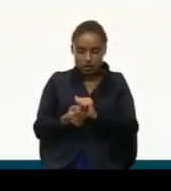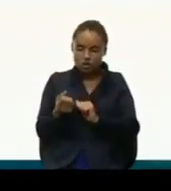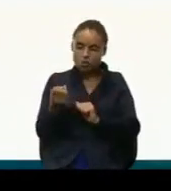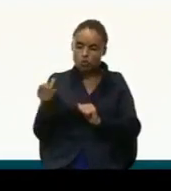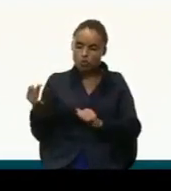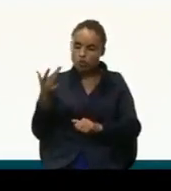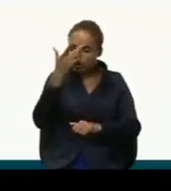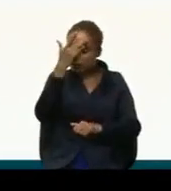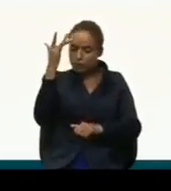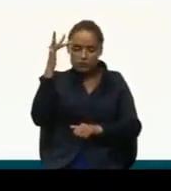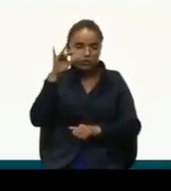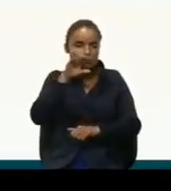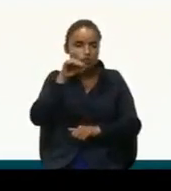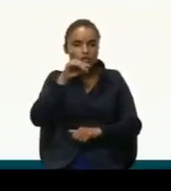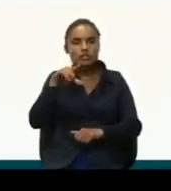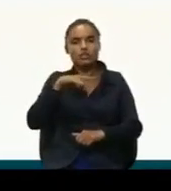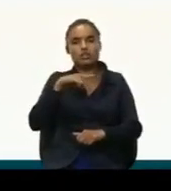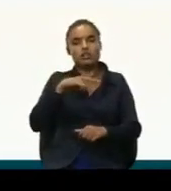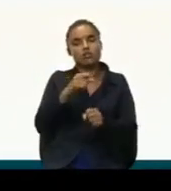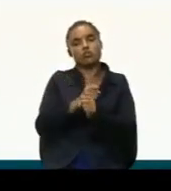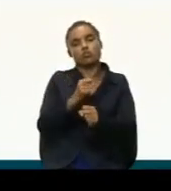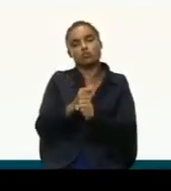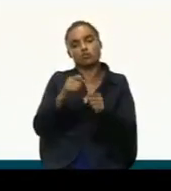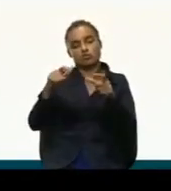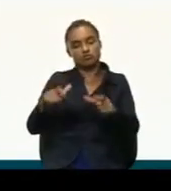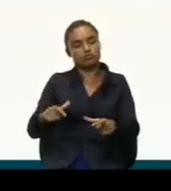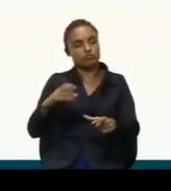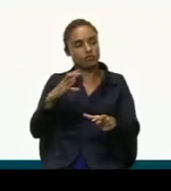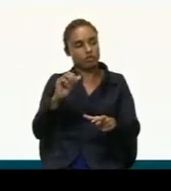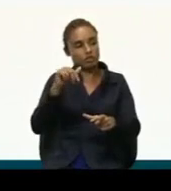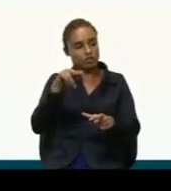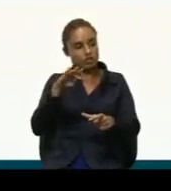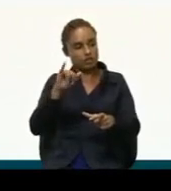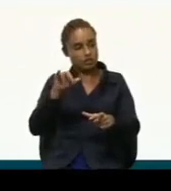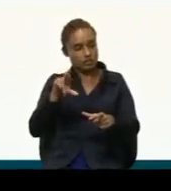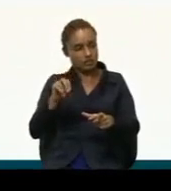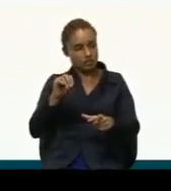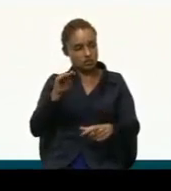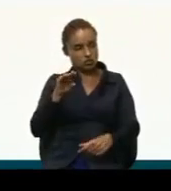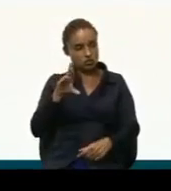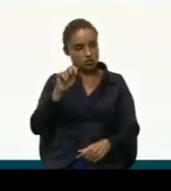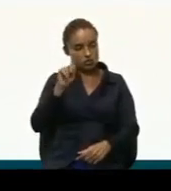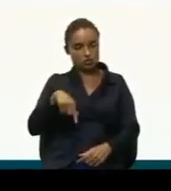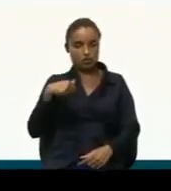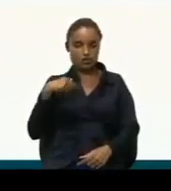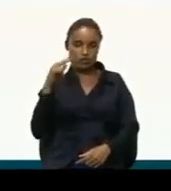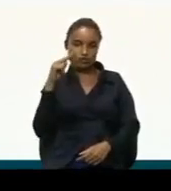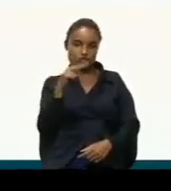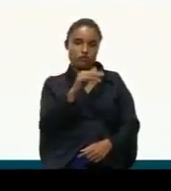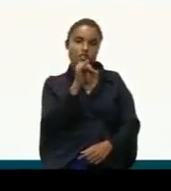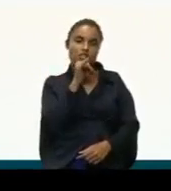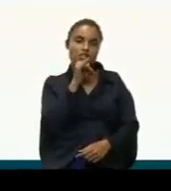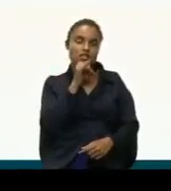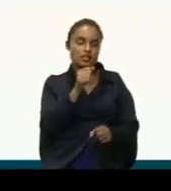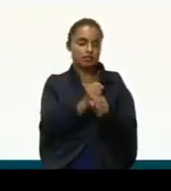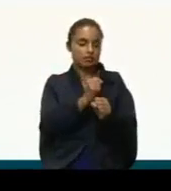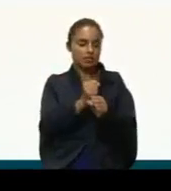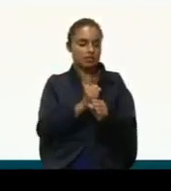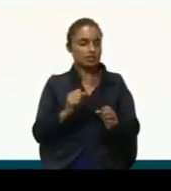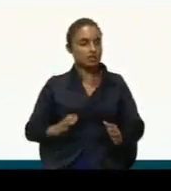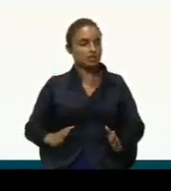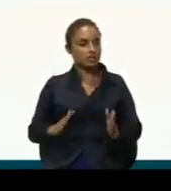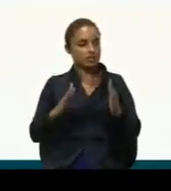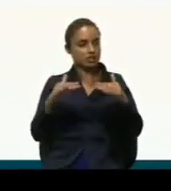quadradinho. É locação de quadradinho ali. E aqui o professor colocou um exemplo. Então, a gente tem uma edificação, ela ainda está